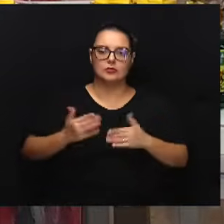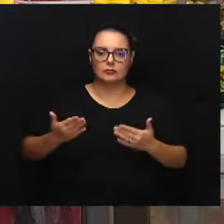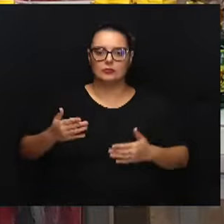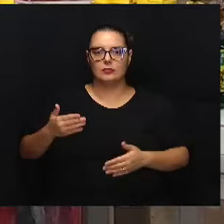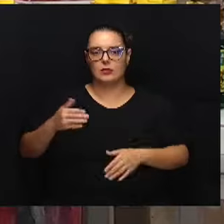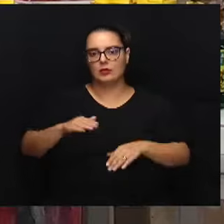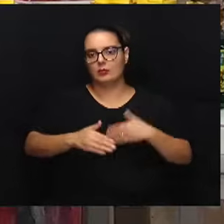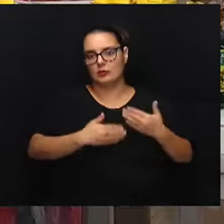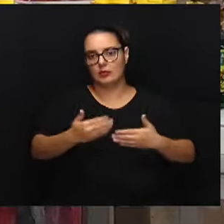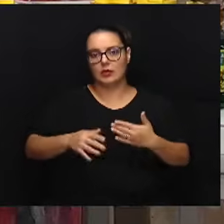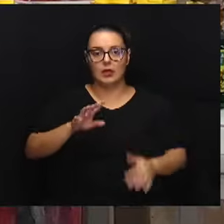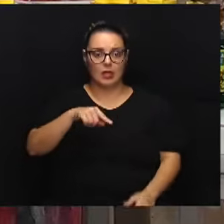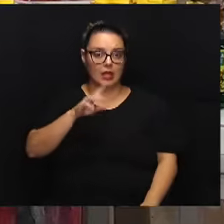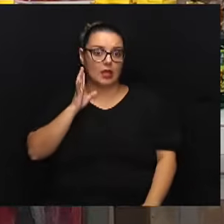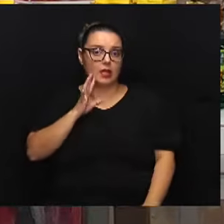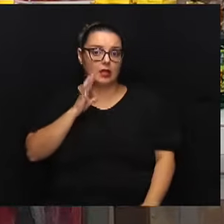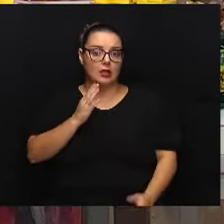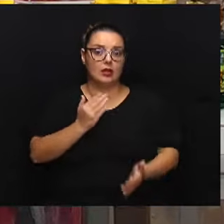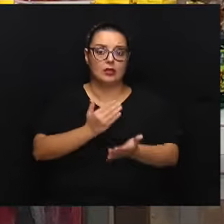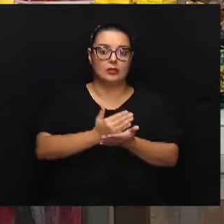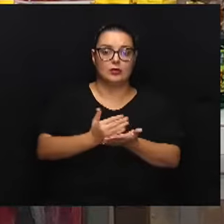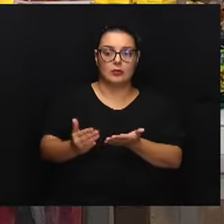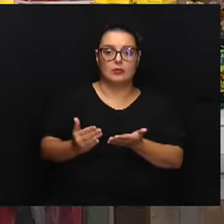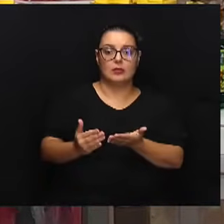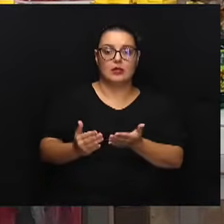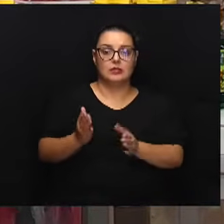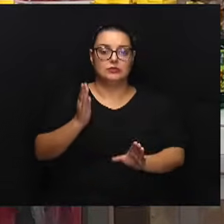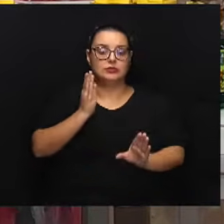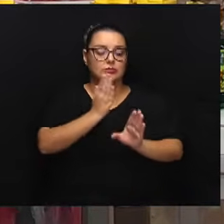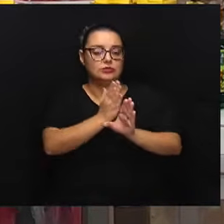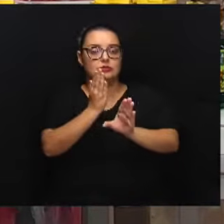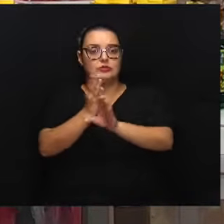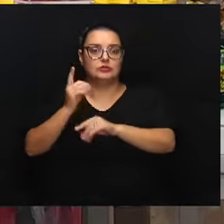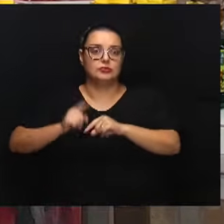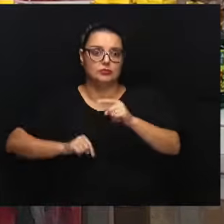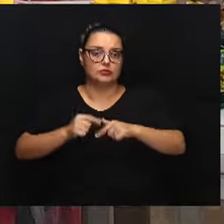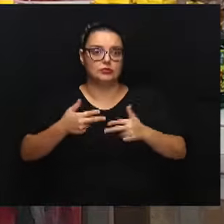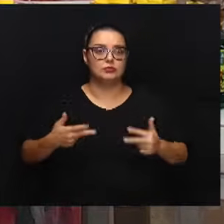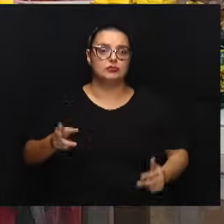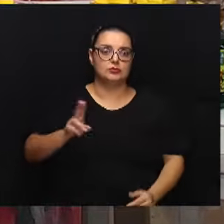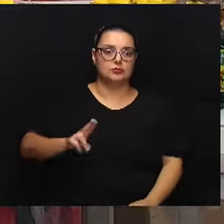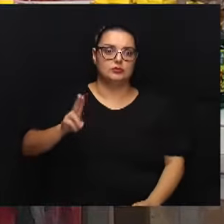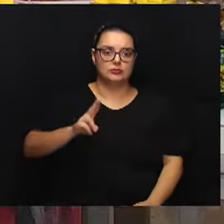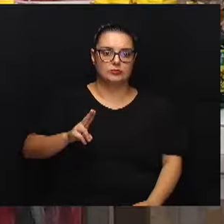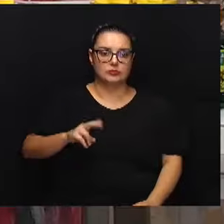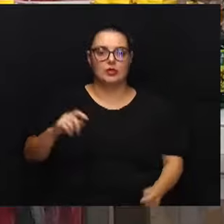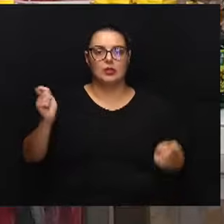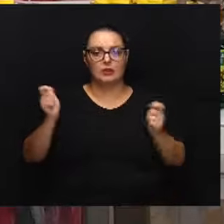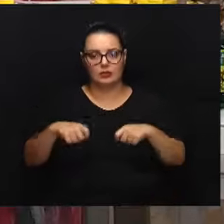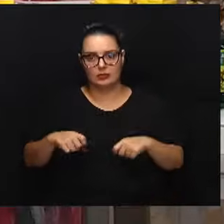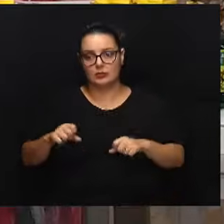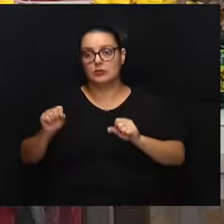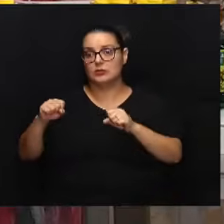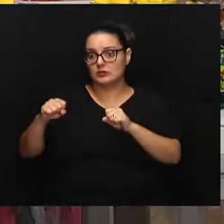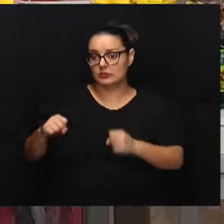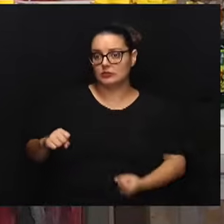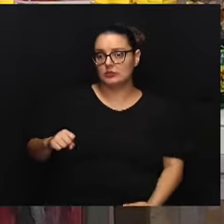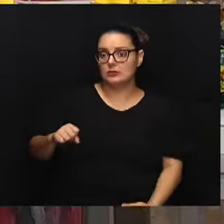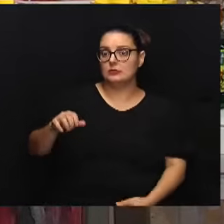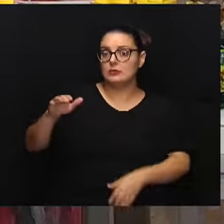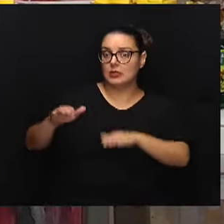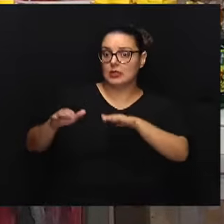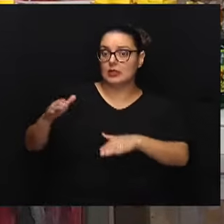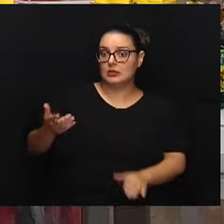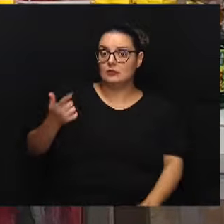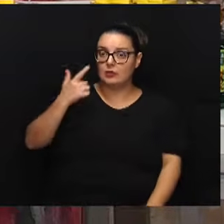processo. É legal que você já começa a descobrir os materiais que você está usando e suas possibilidades. Mas muitas vezes, assim,